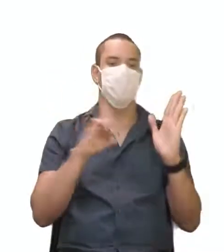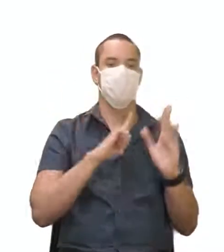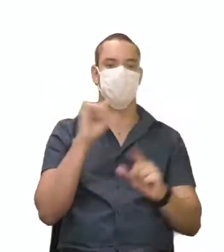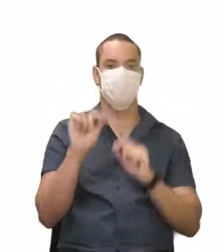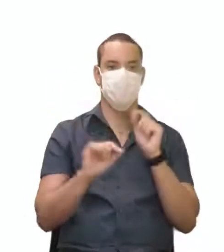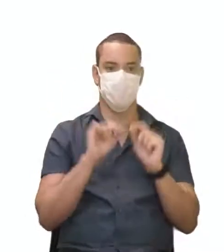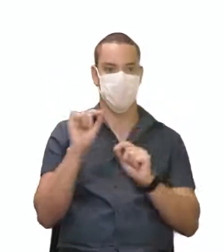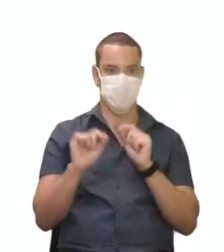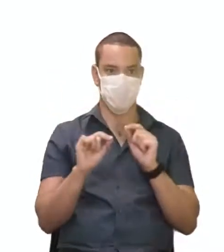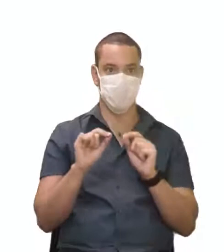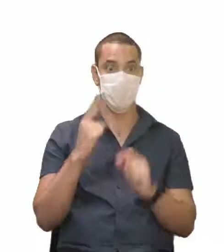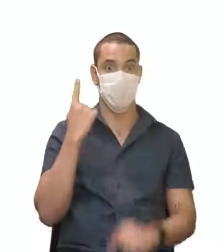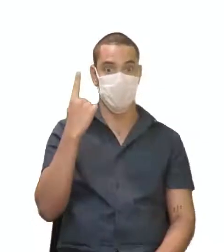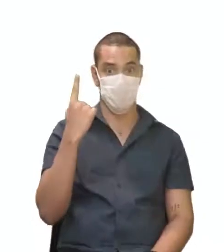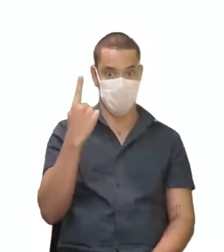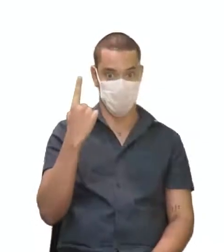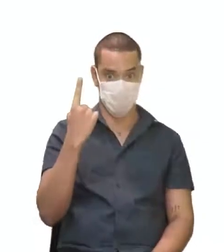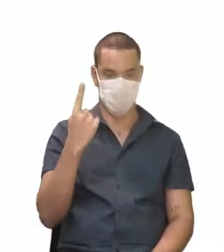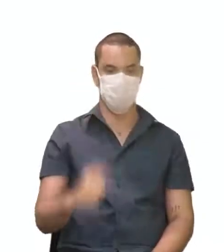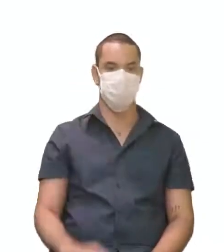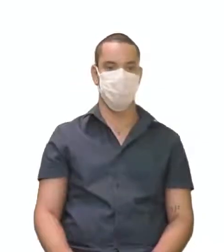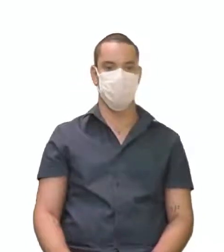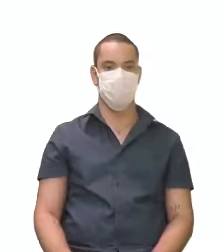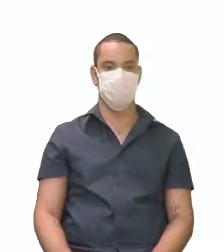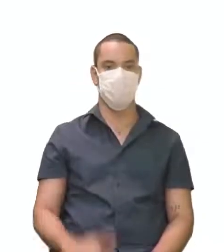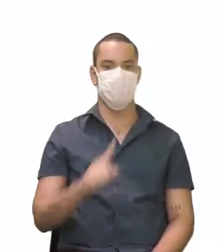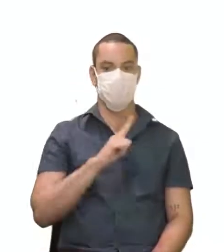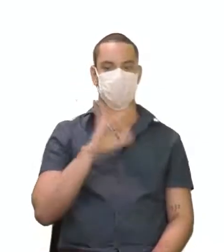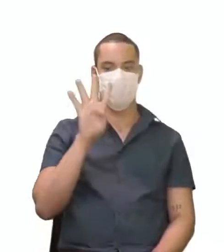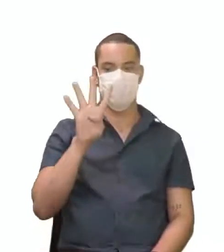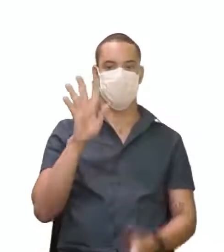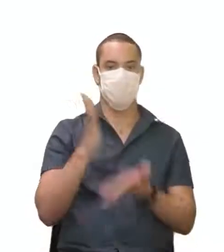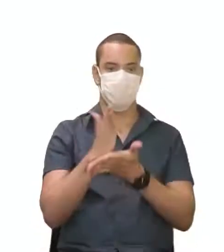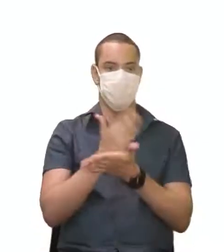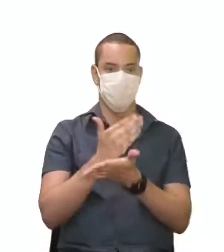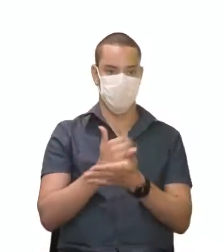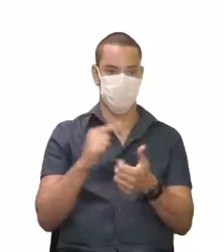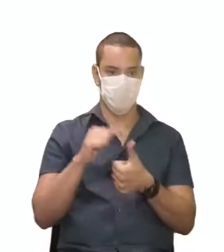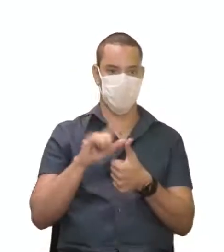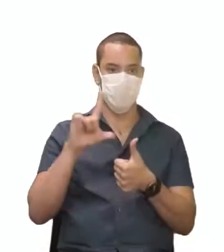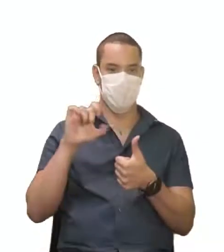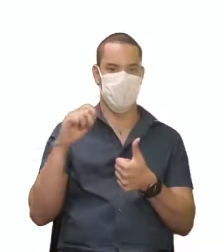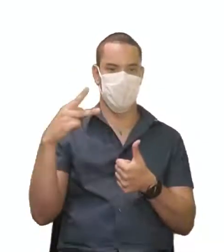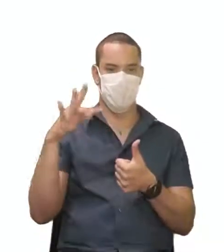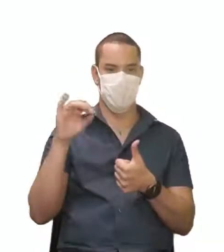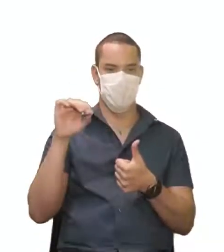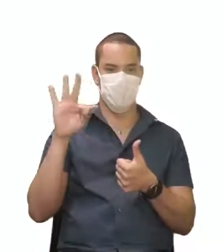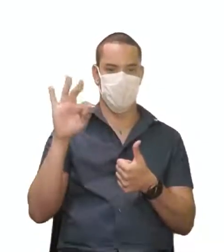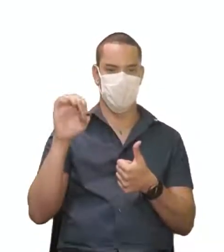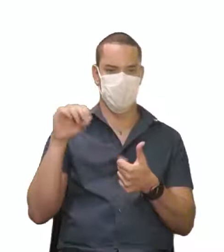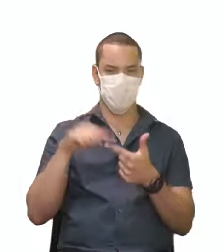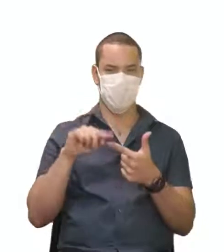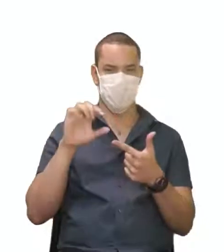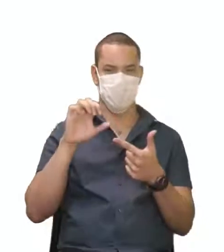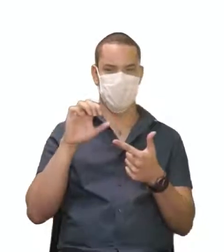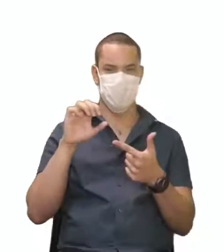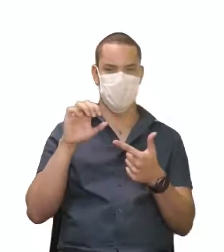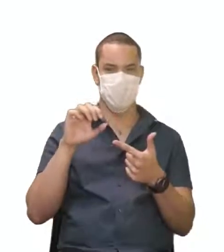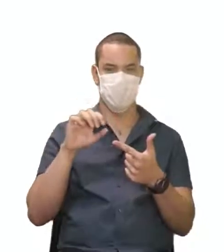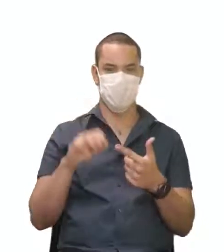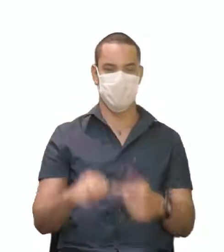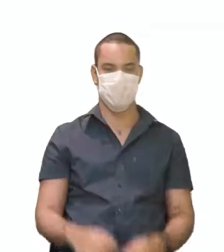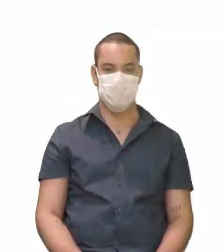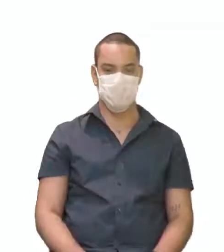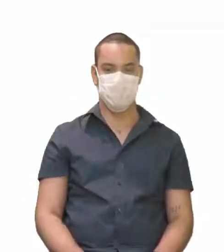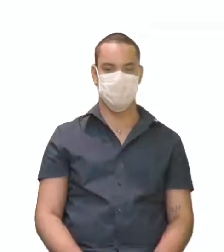vai ter, da prófase 1, você vai ter 4 divisões. Leptóteno, zigóteno,